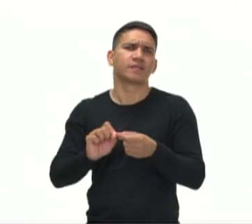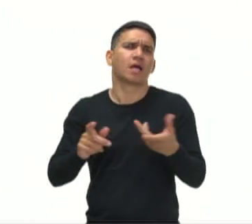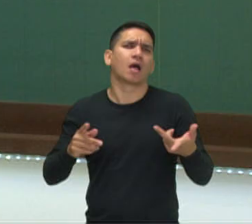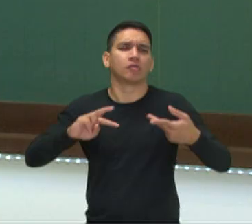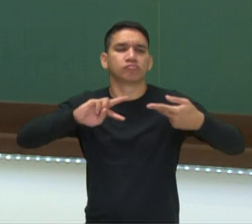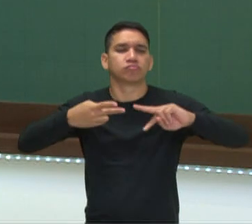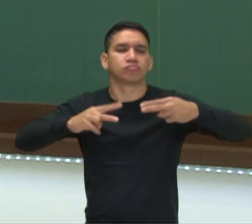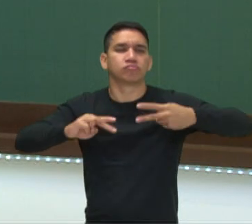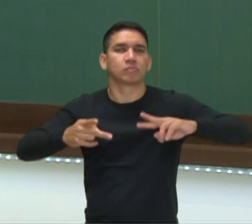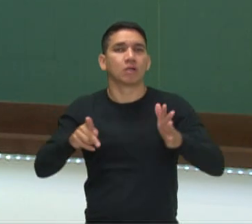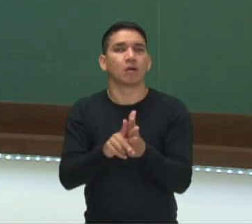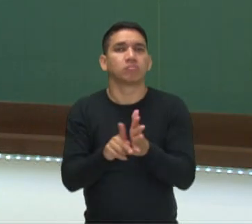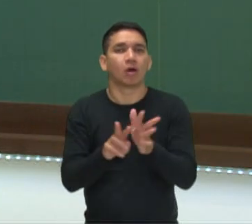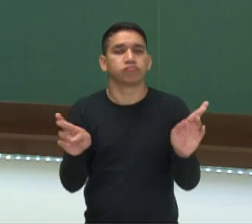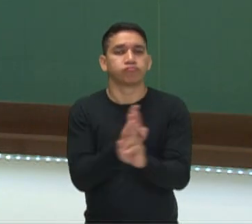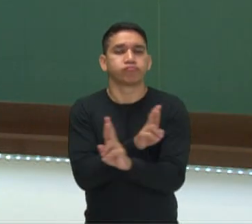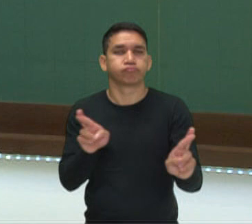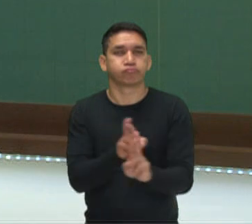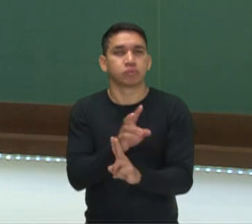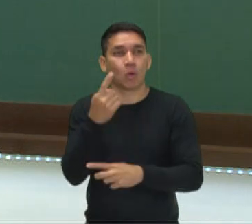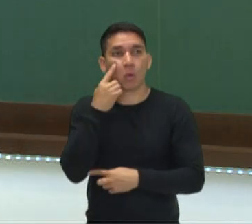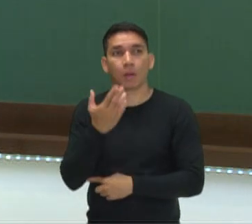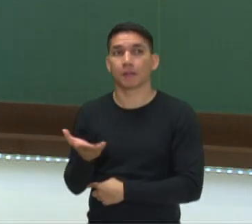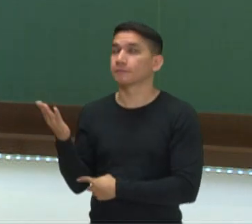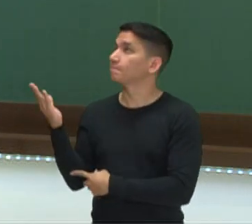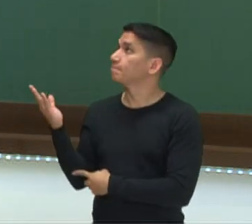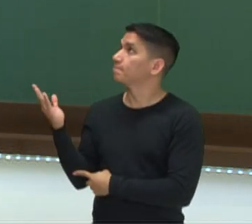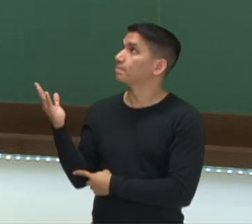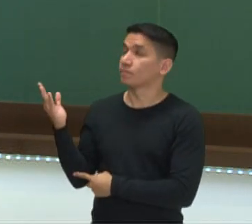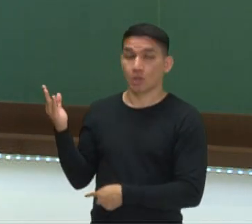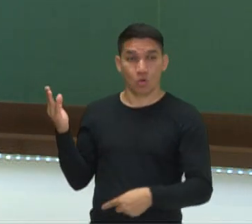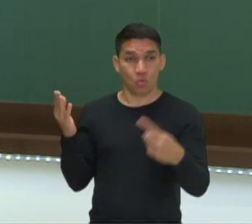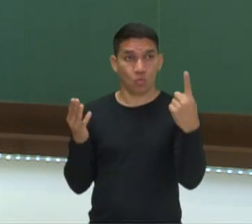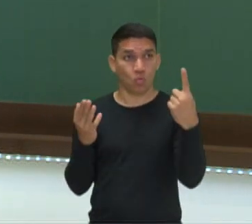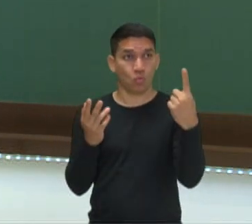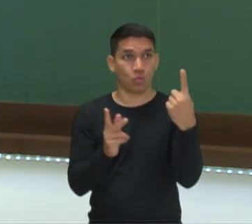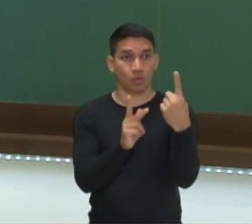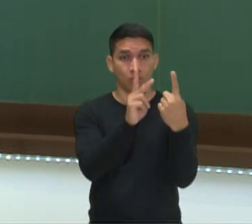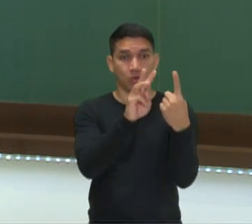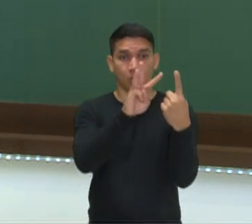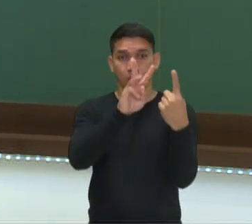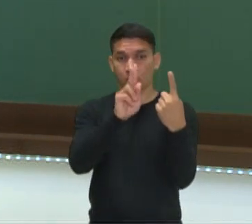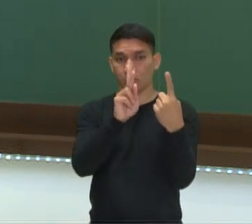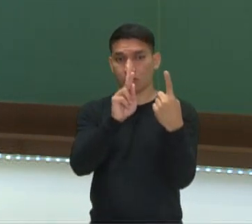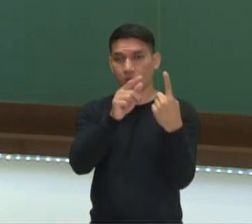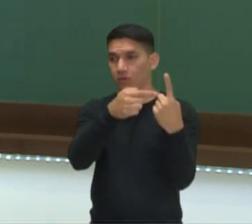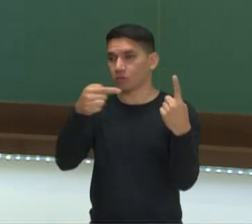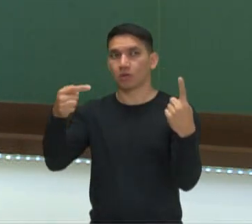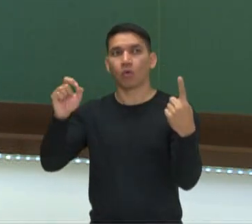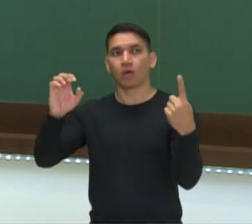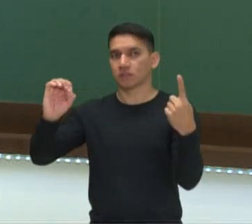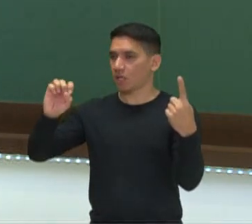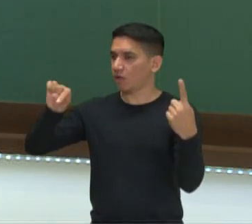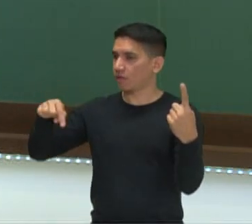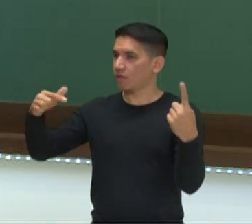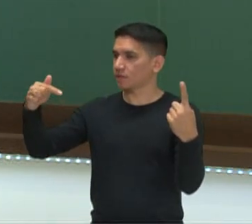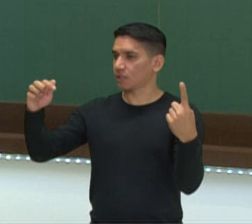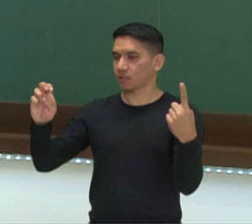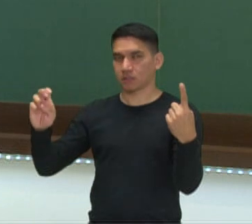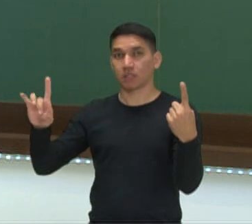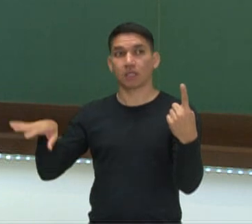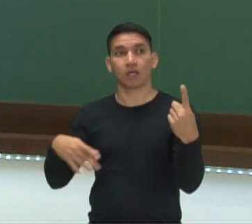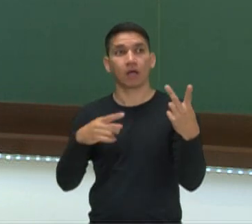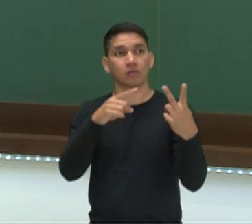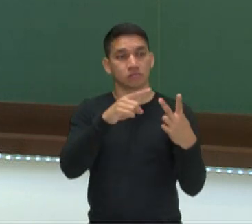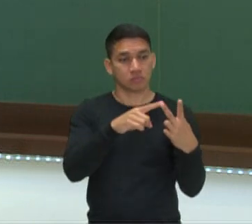Uma relação proporcional. Ora, de 1 kWh eu aumentei 41,25 vezes, porque aqui